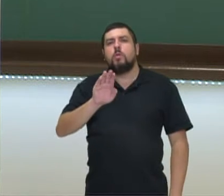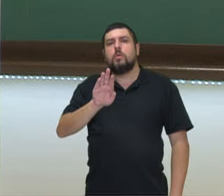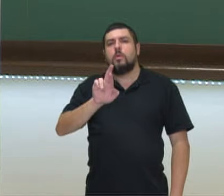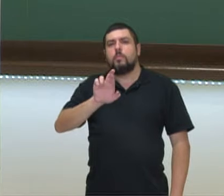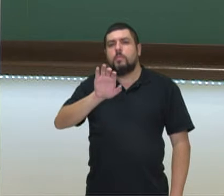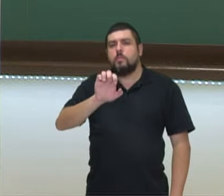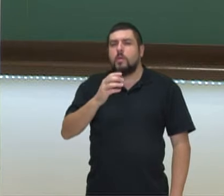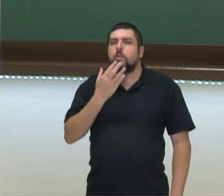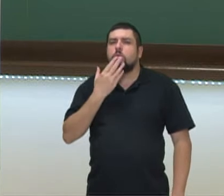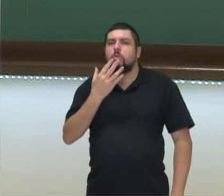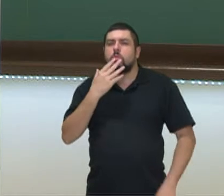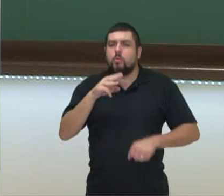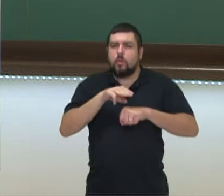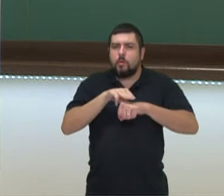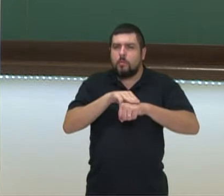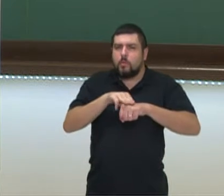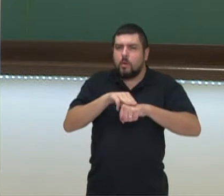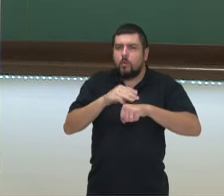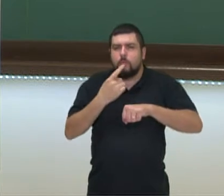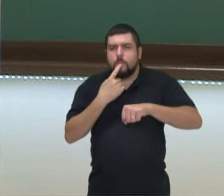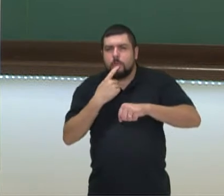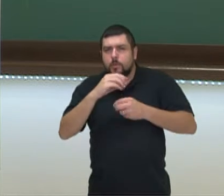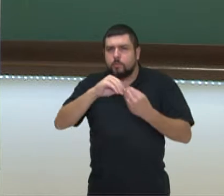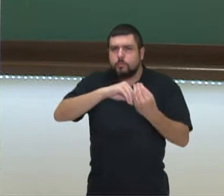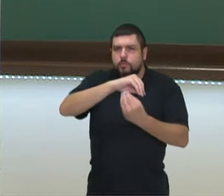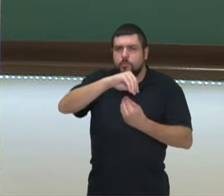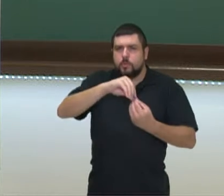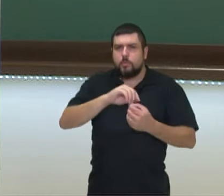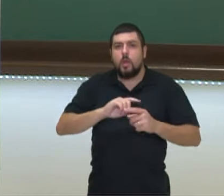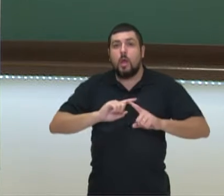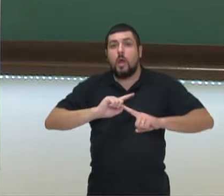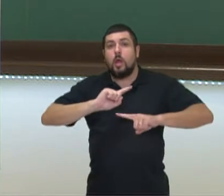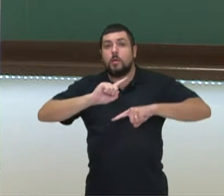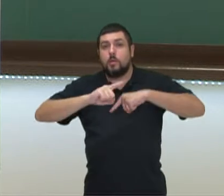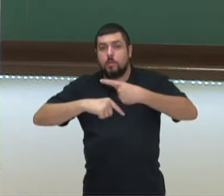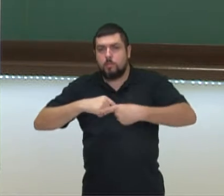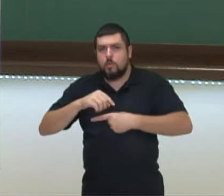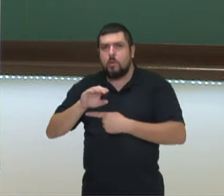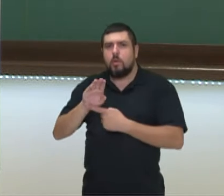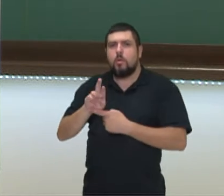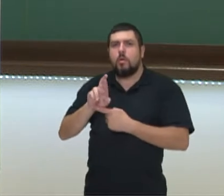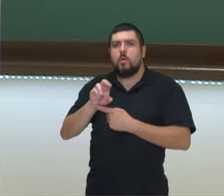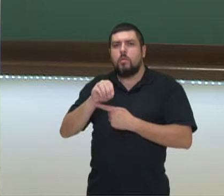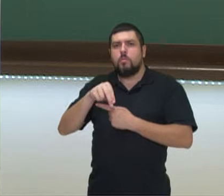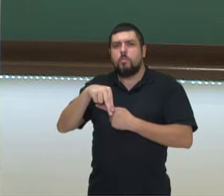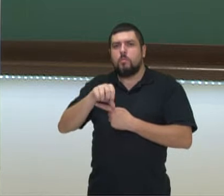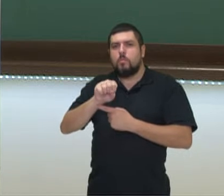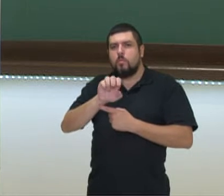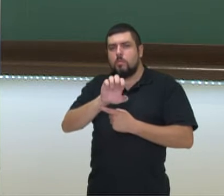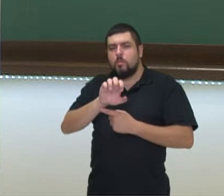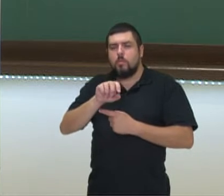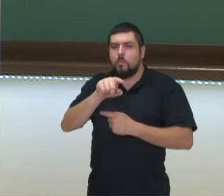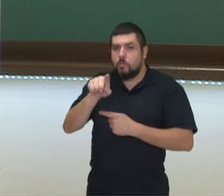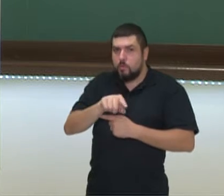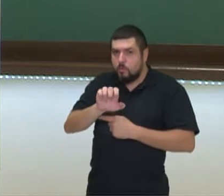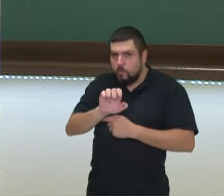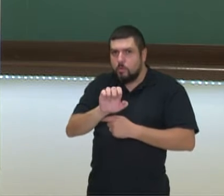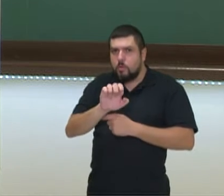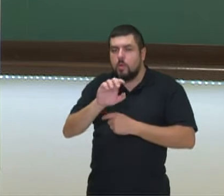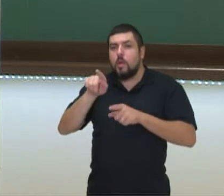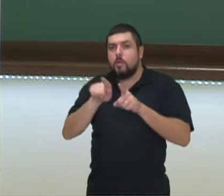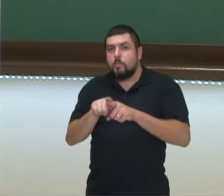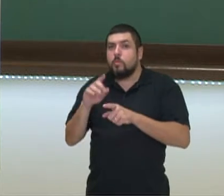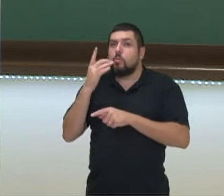frio. Posteriormente, vão desenvolver a técnica com bronze, né? Com ferro, ouro e outros metais. Então